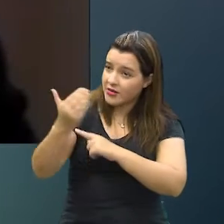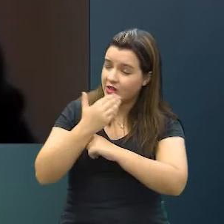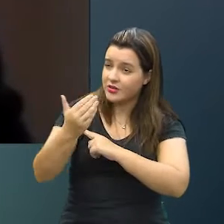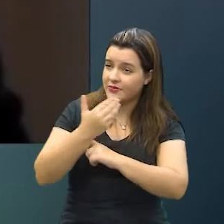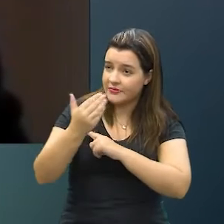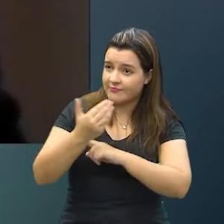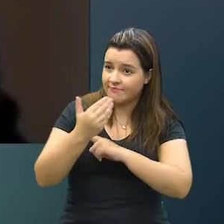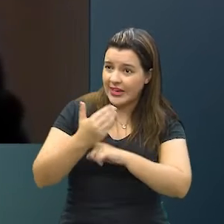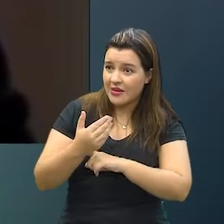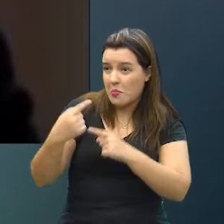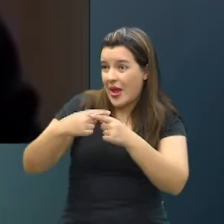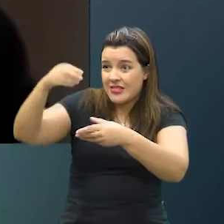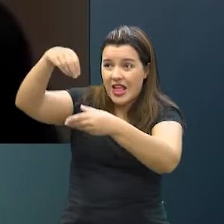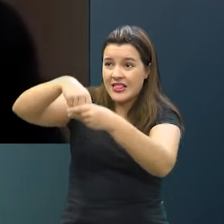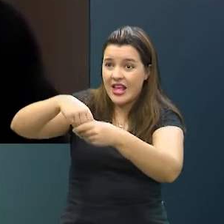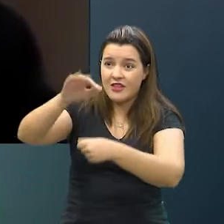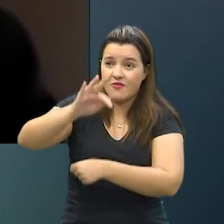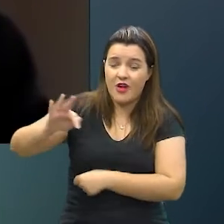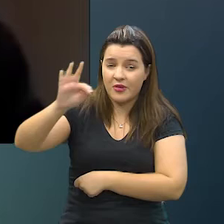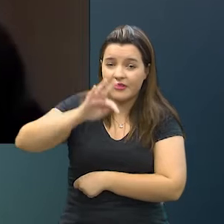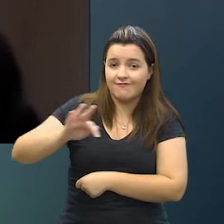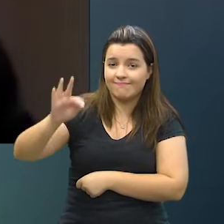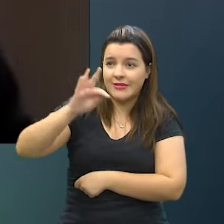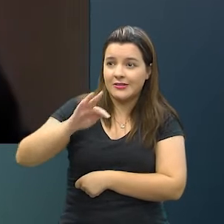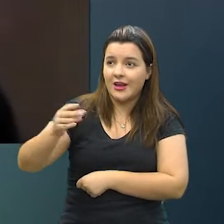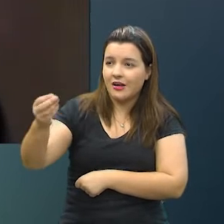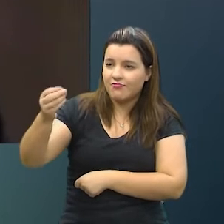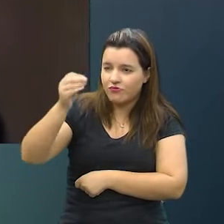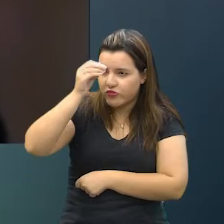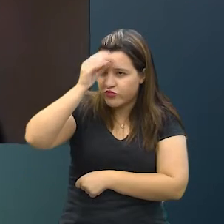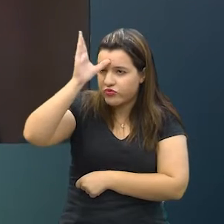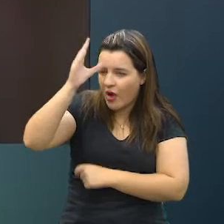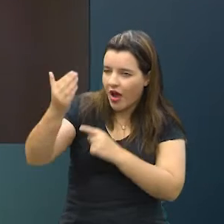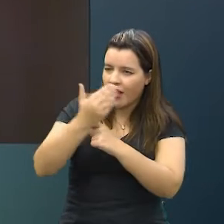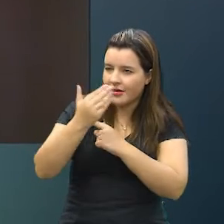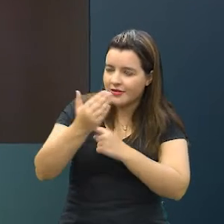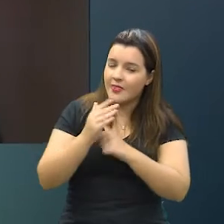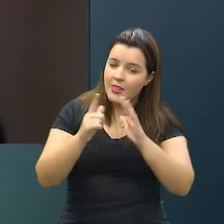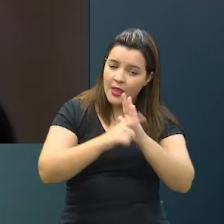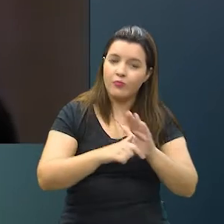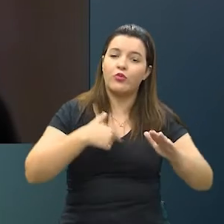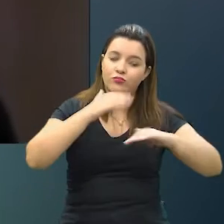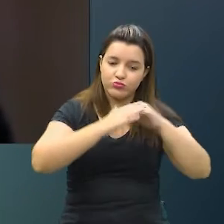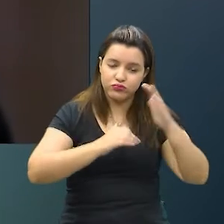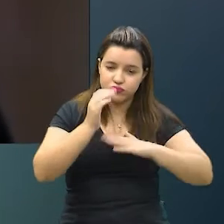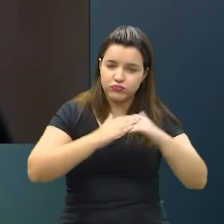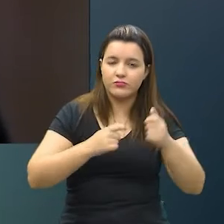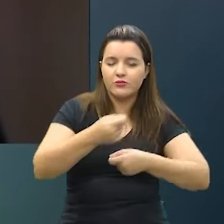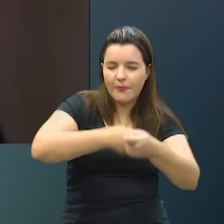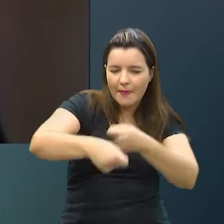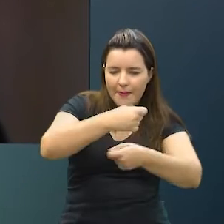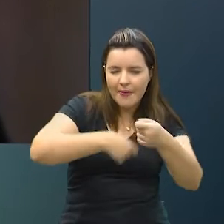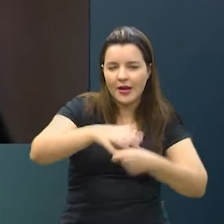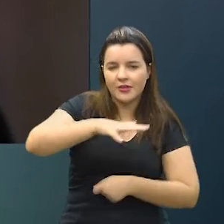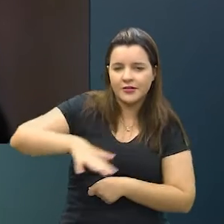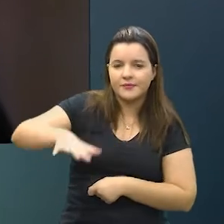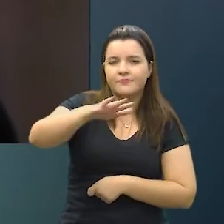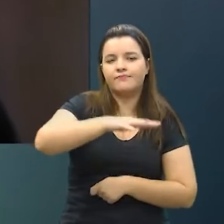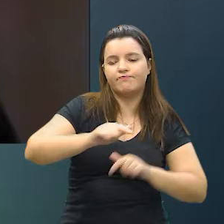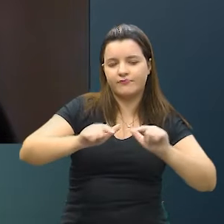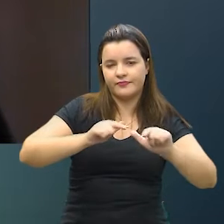esse conhecimento que está dentro das instituições e tenta colocar elas realmente para dentro do mercado